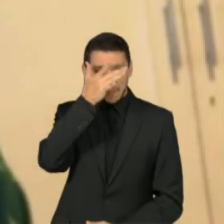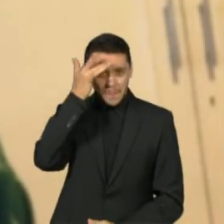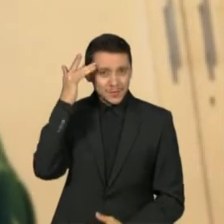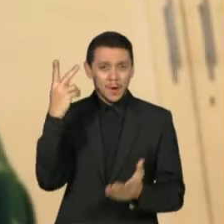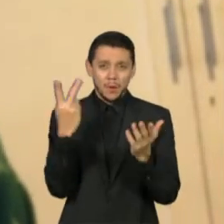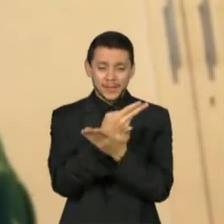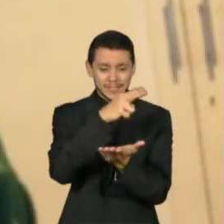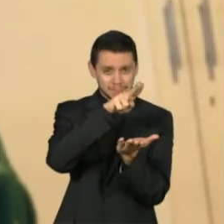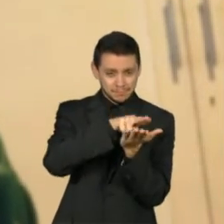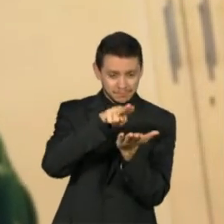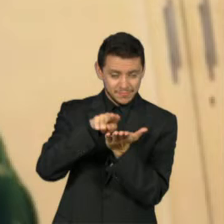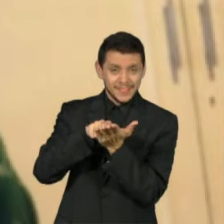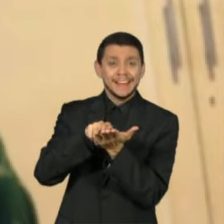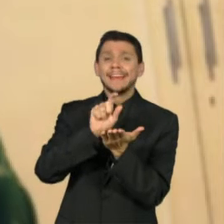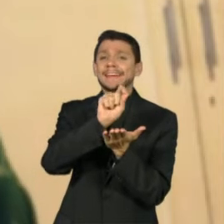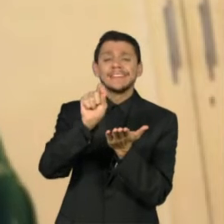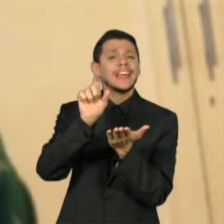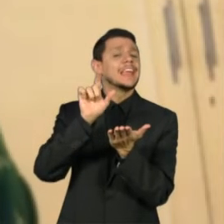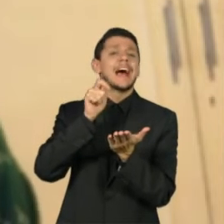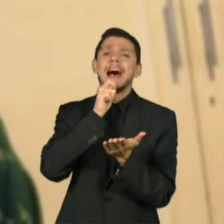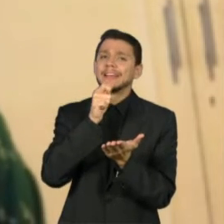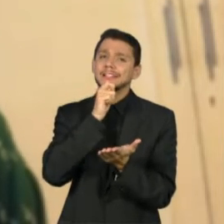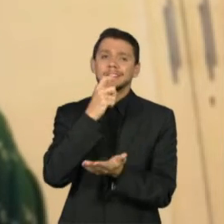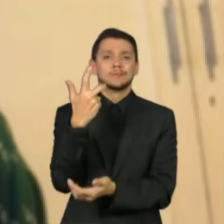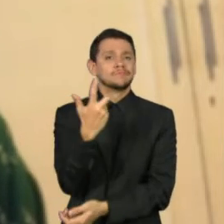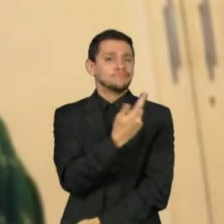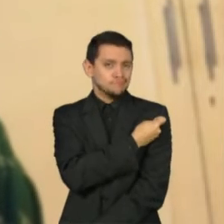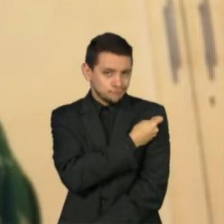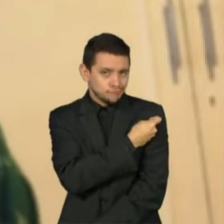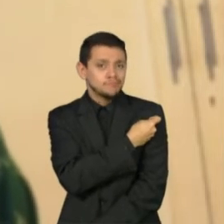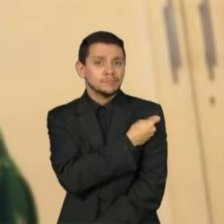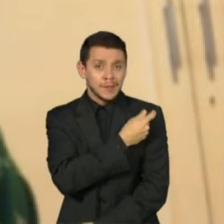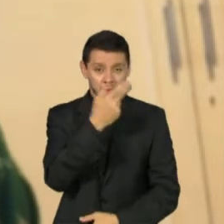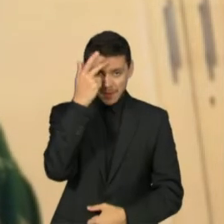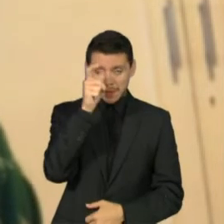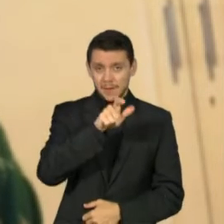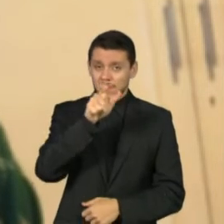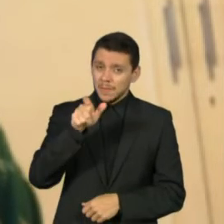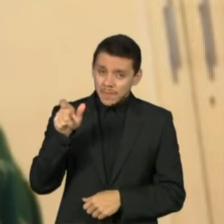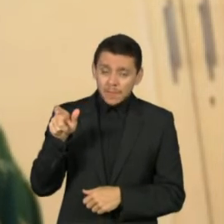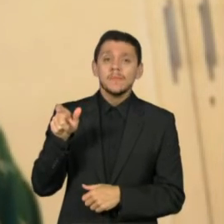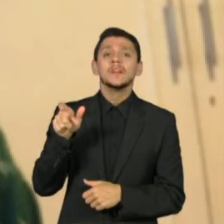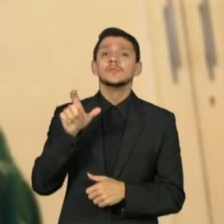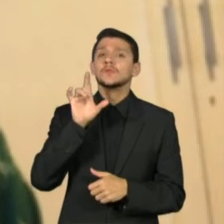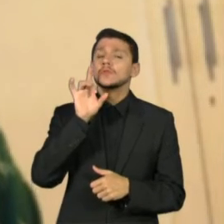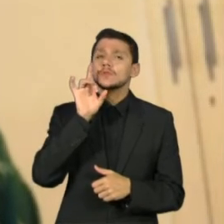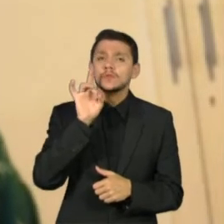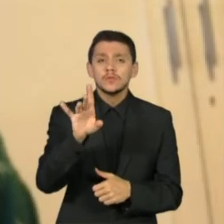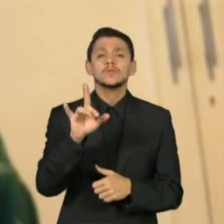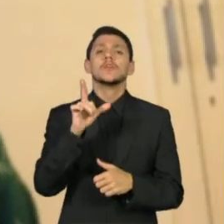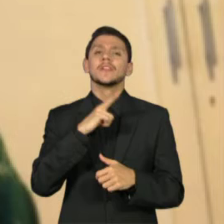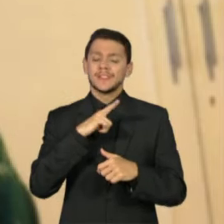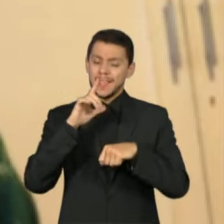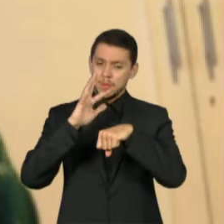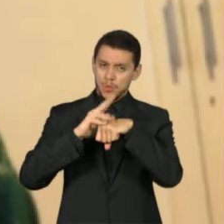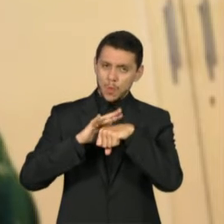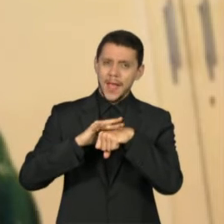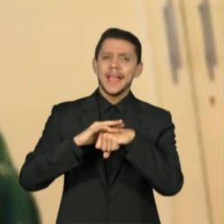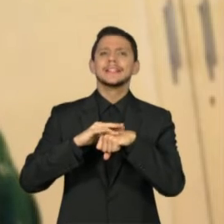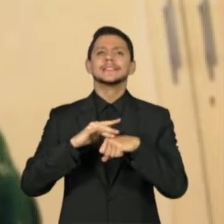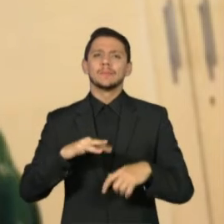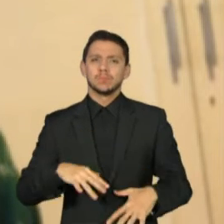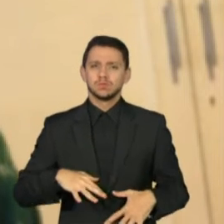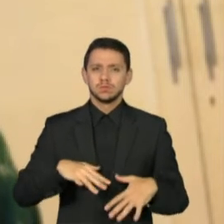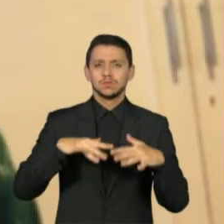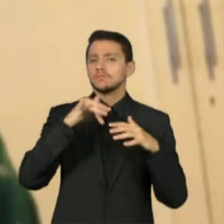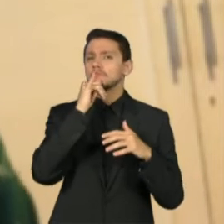são pessoas não vacinadas, pessoas com comorbidade, que são doenças, por exemplo,